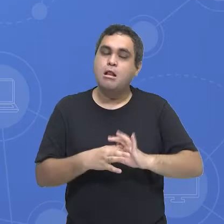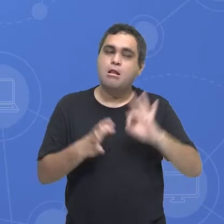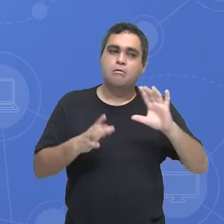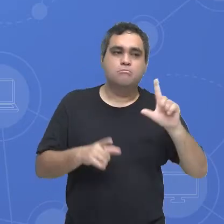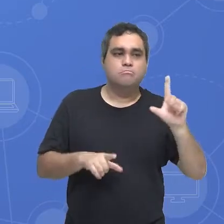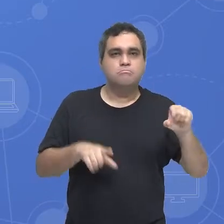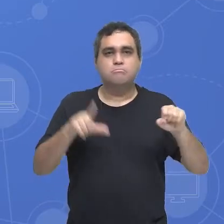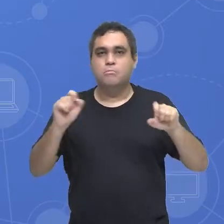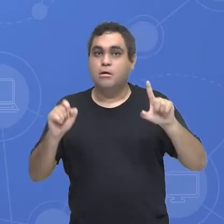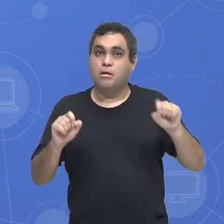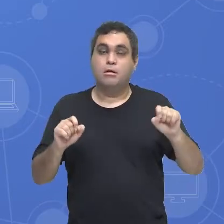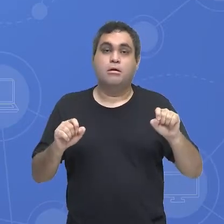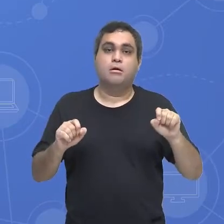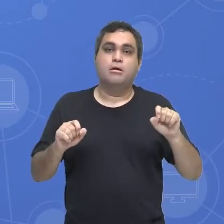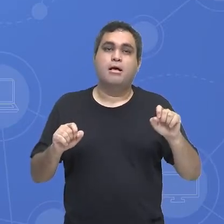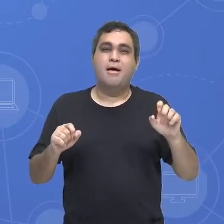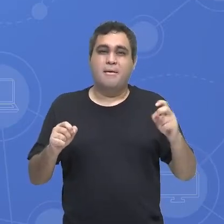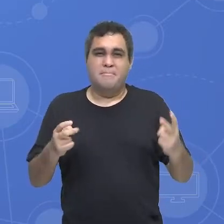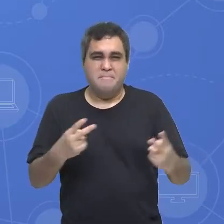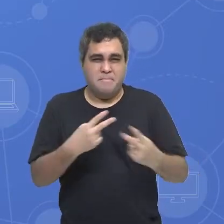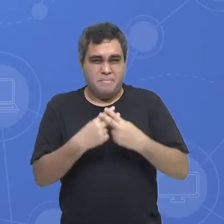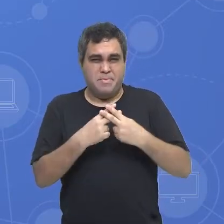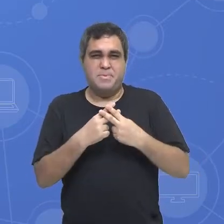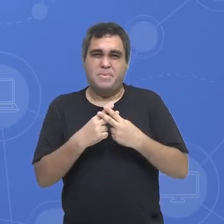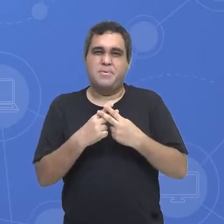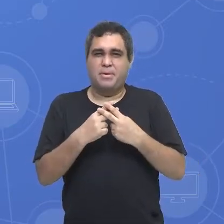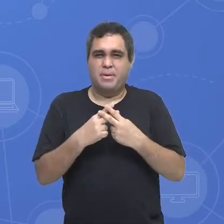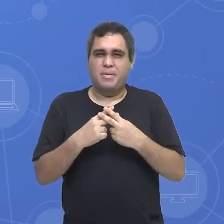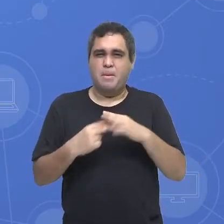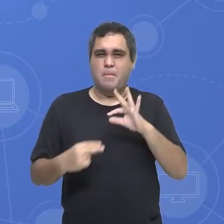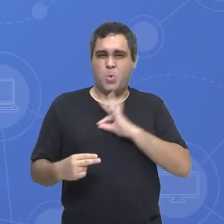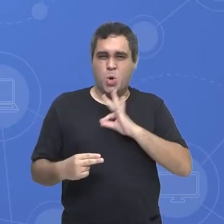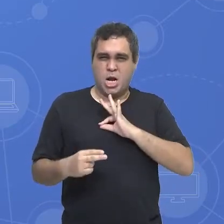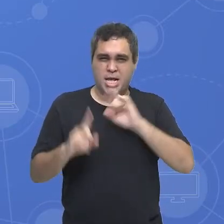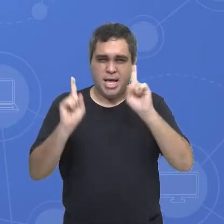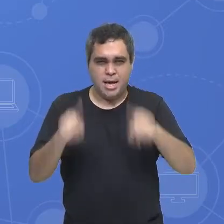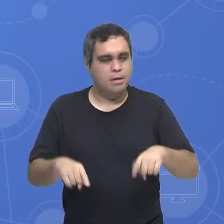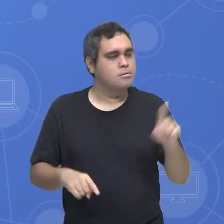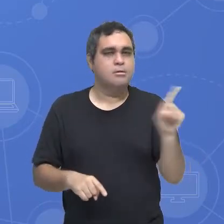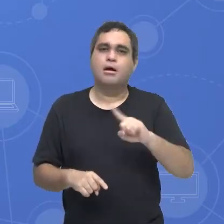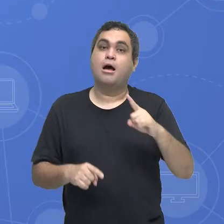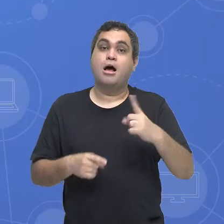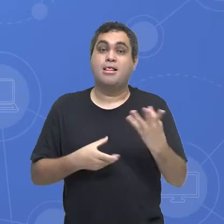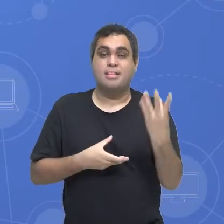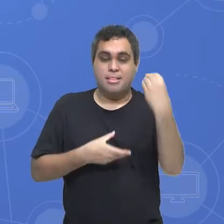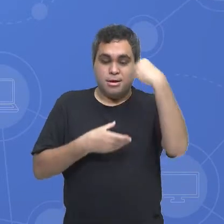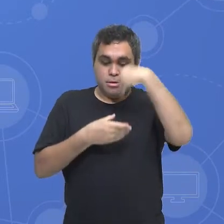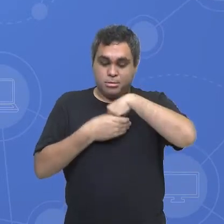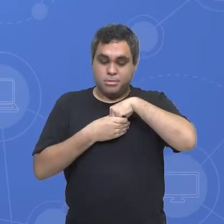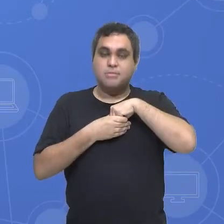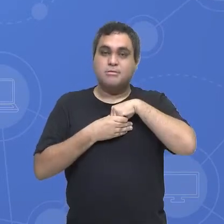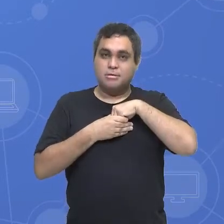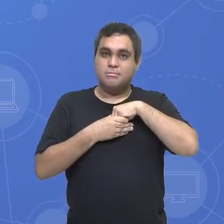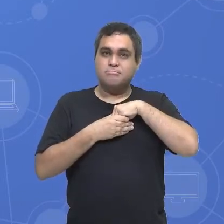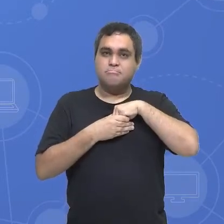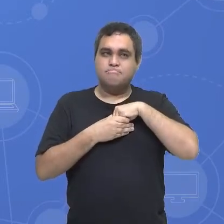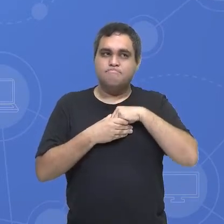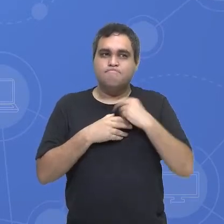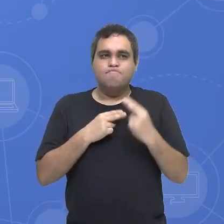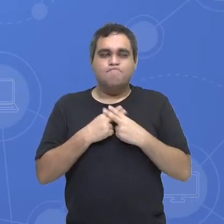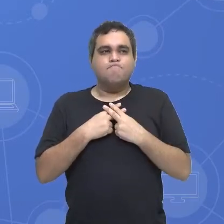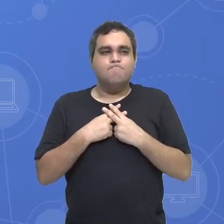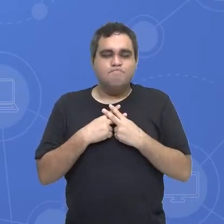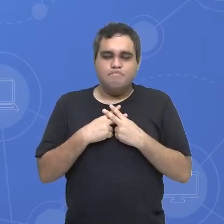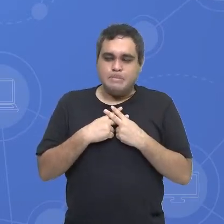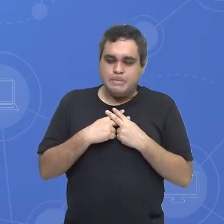de estar atrás de umas grades, mas às vezes eu me aprisiono mesmo, eu me aprisiono em mim mesmo, sem tomar consciência de mim mesmo, eu